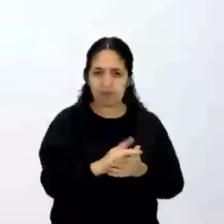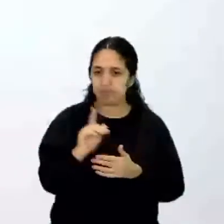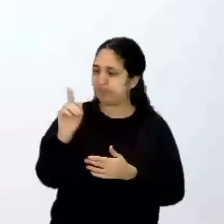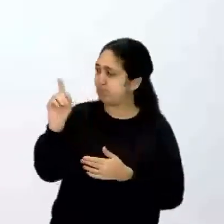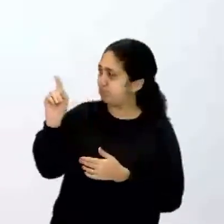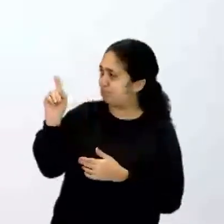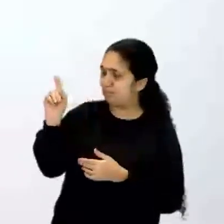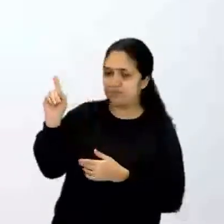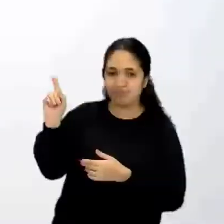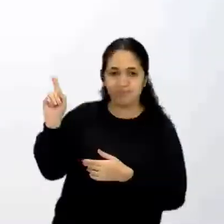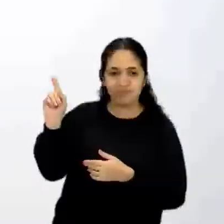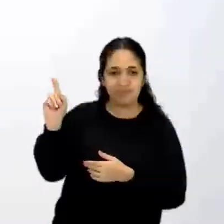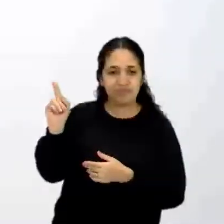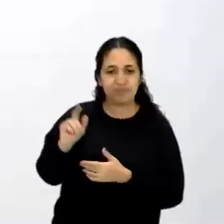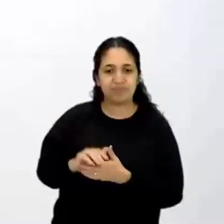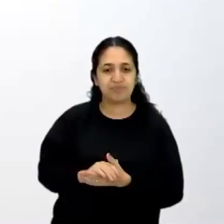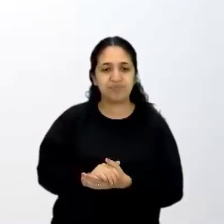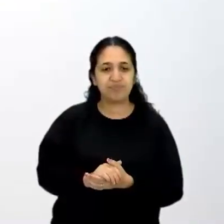Ó.